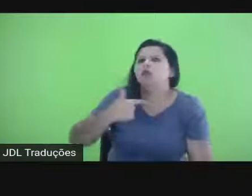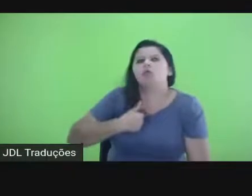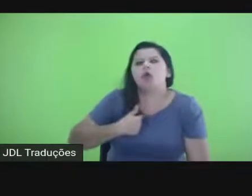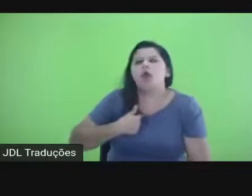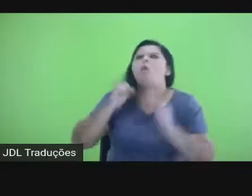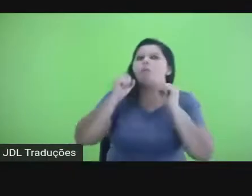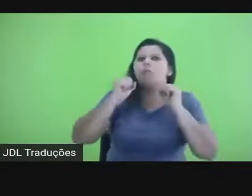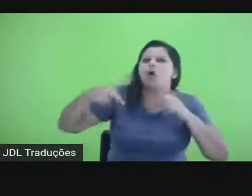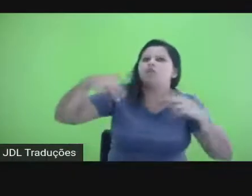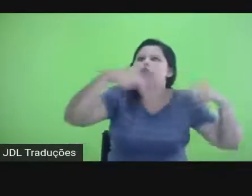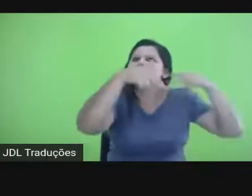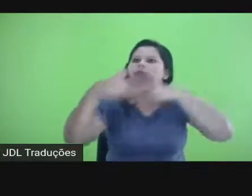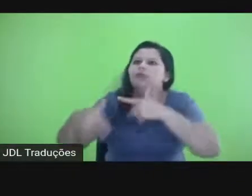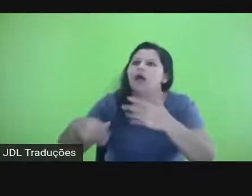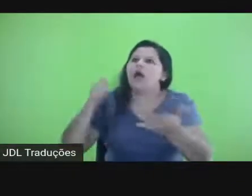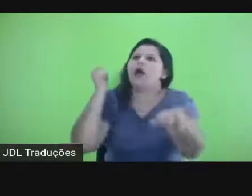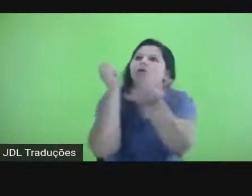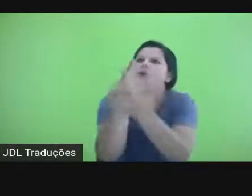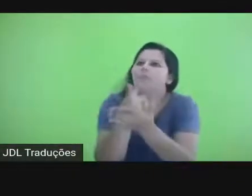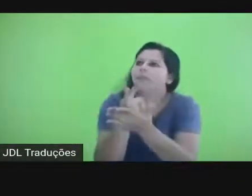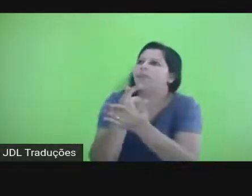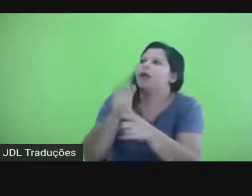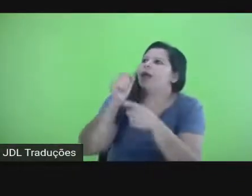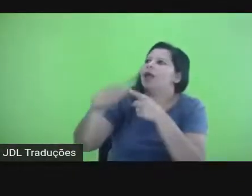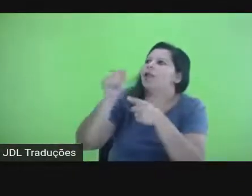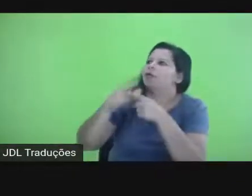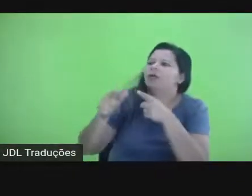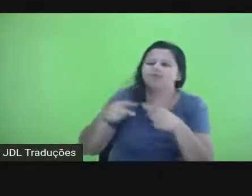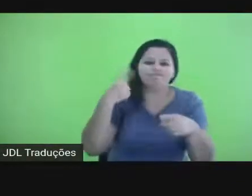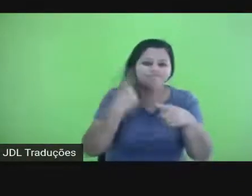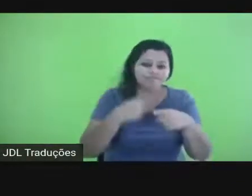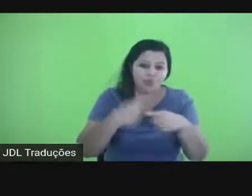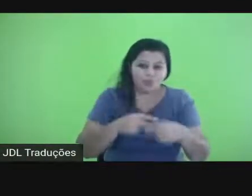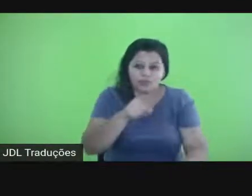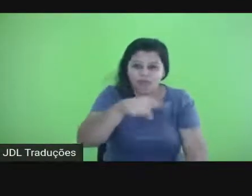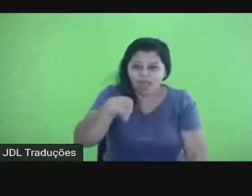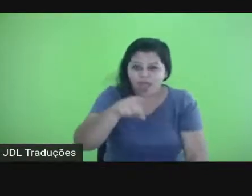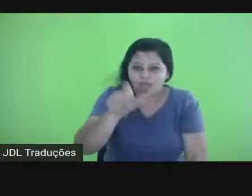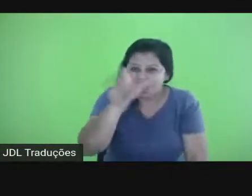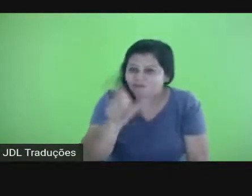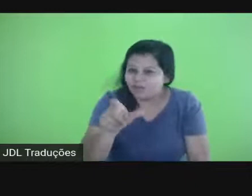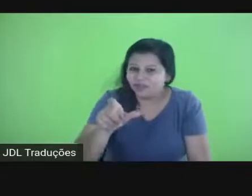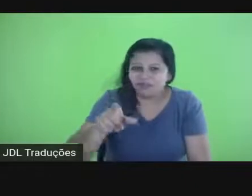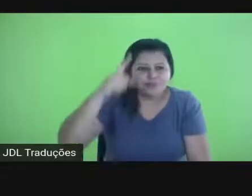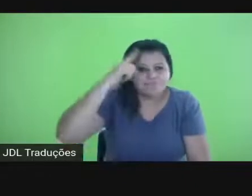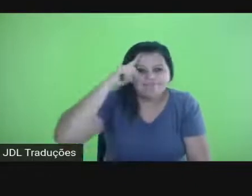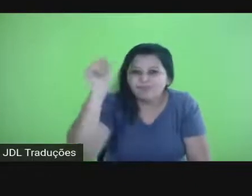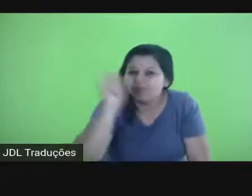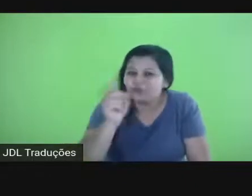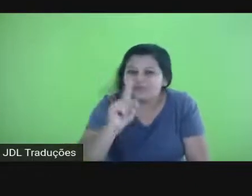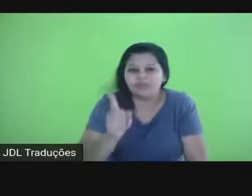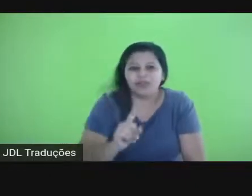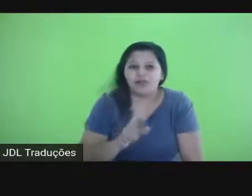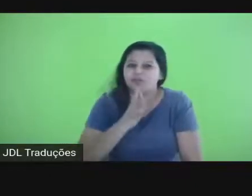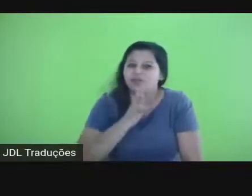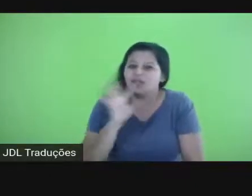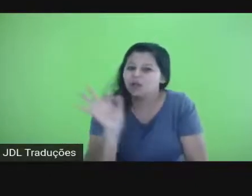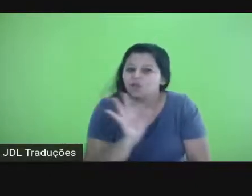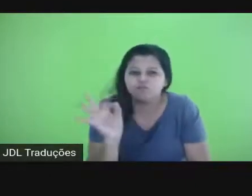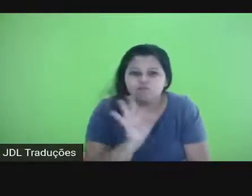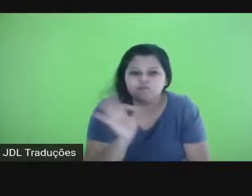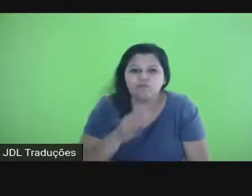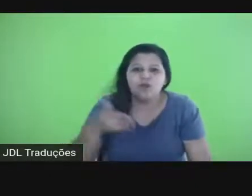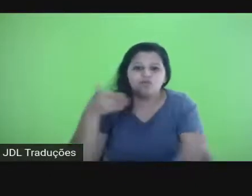e tal, não sei o quê. Porque a pessoa não tem essa familiaridade com ela não percebe os limites dela dentro dessa